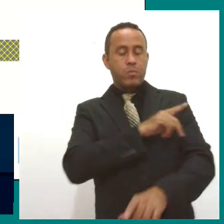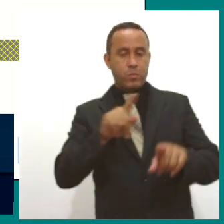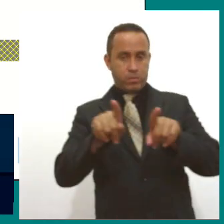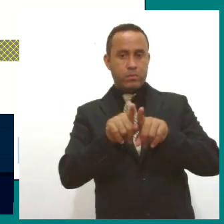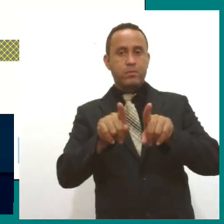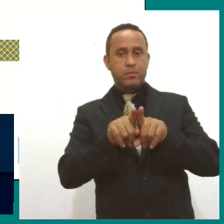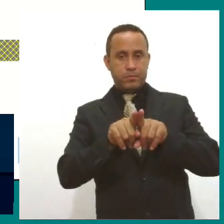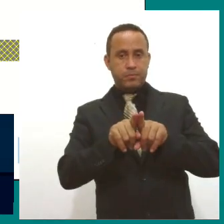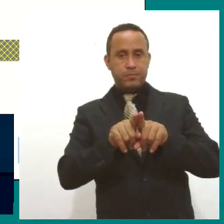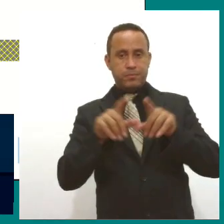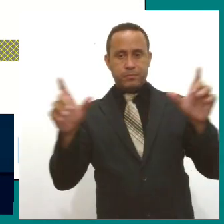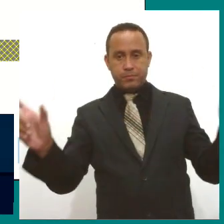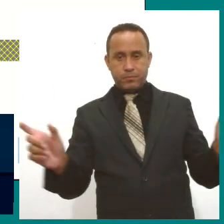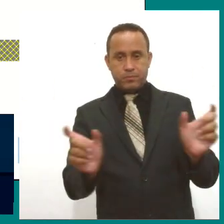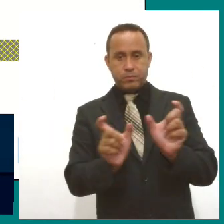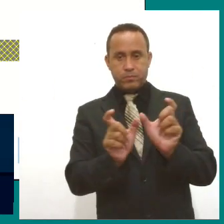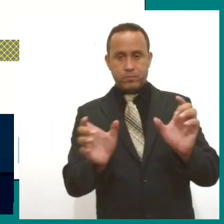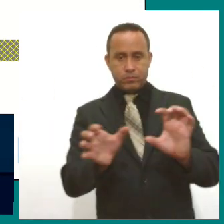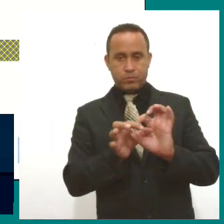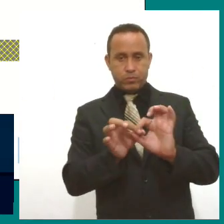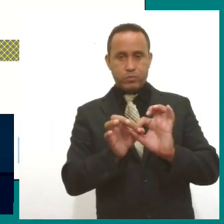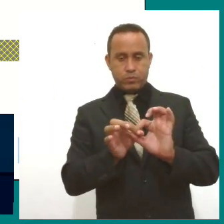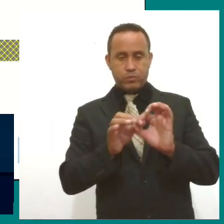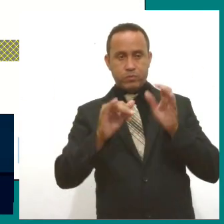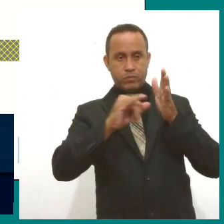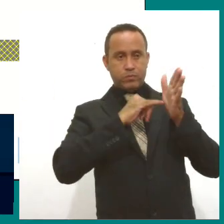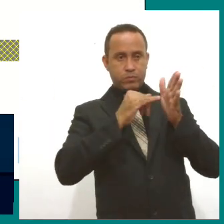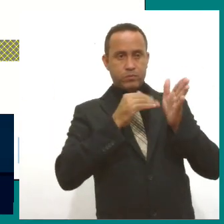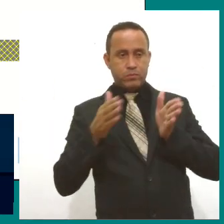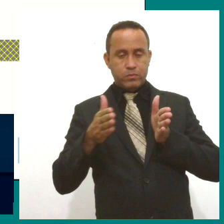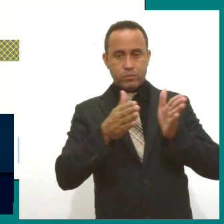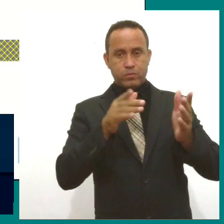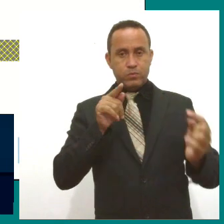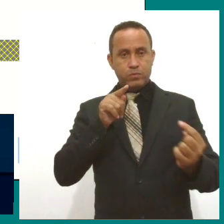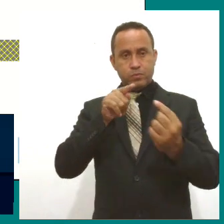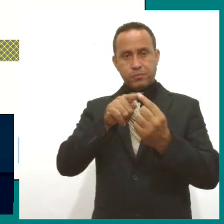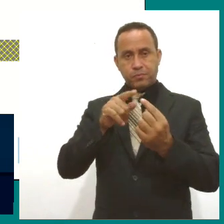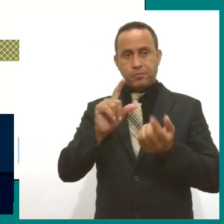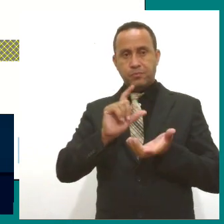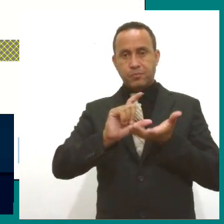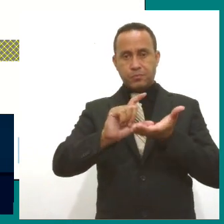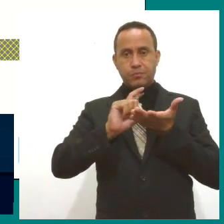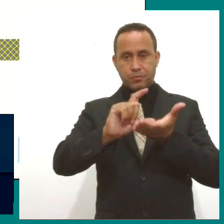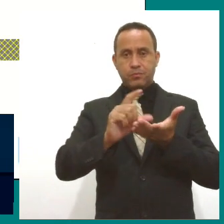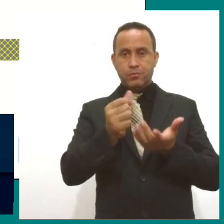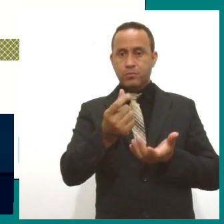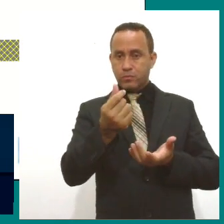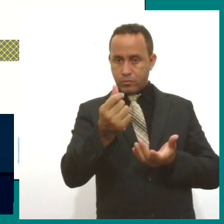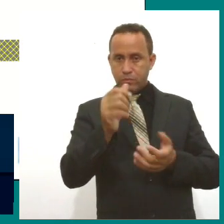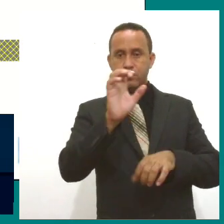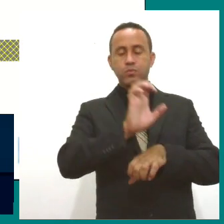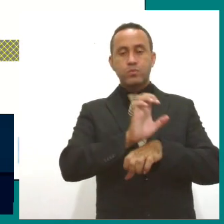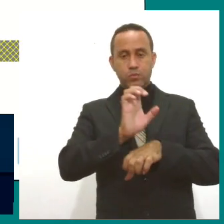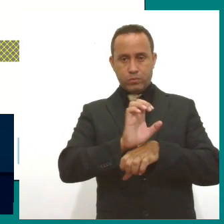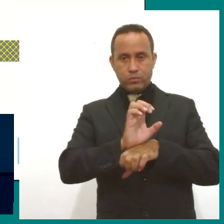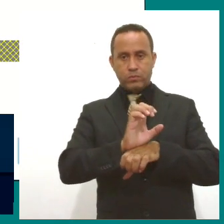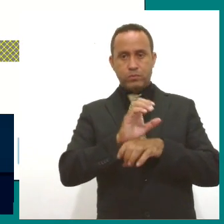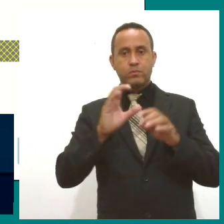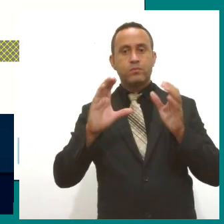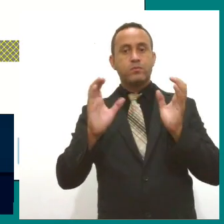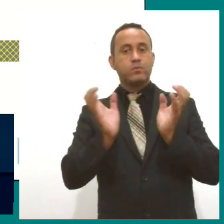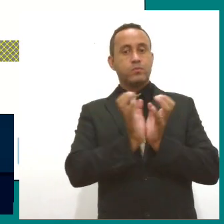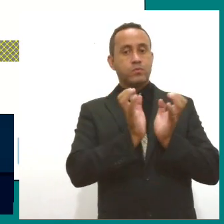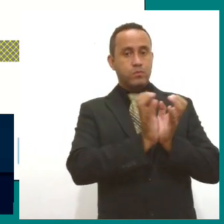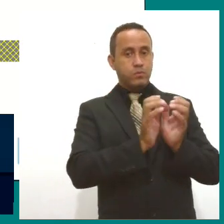em andamento, e anualmente, a partir desse cumprimento de metas, os recursos são repassados para o Estado. Tanto para a gestão como para o Procomitês, não